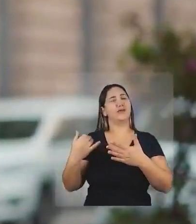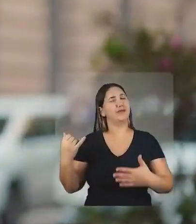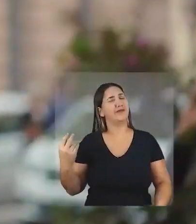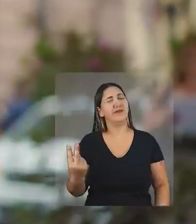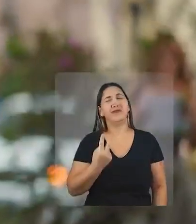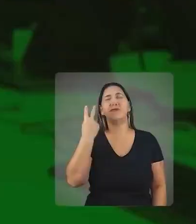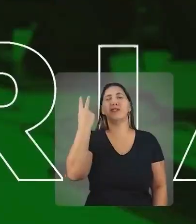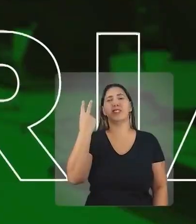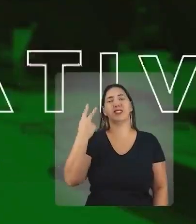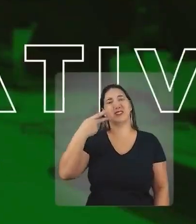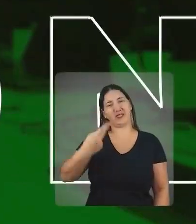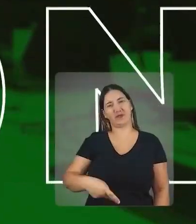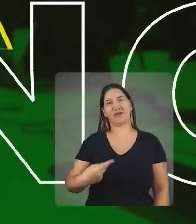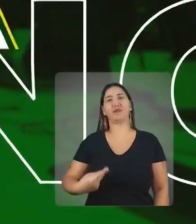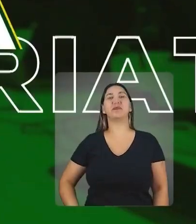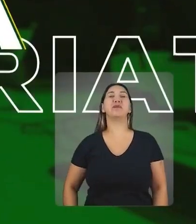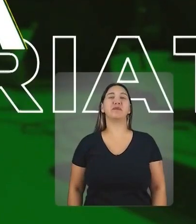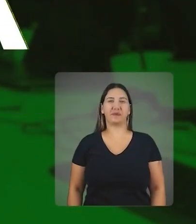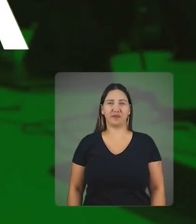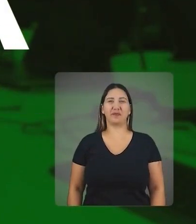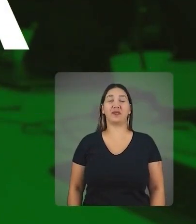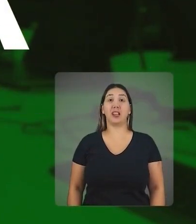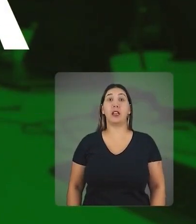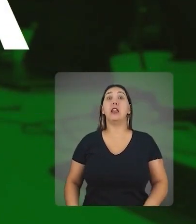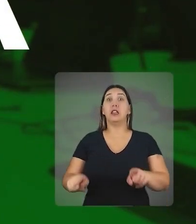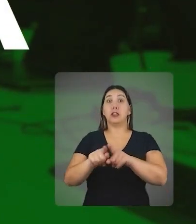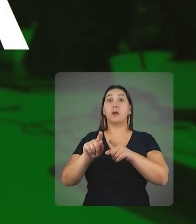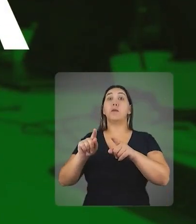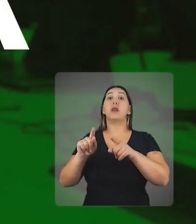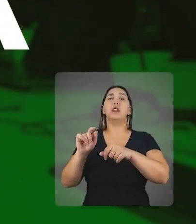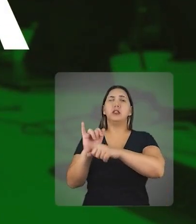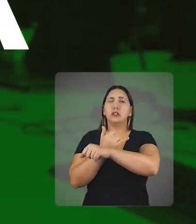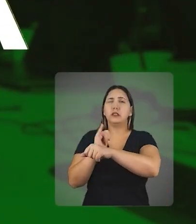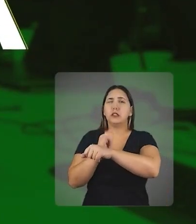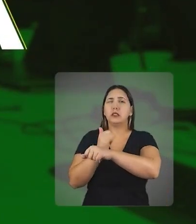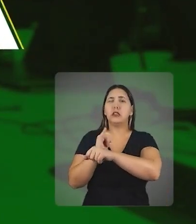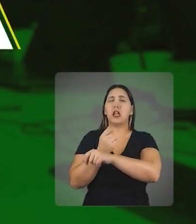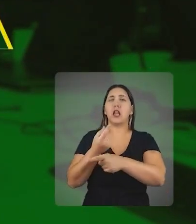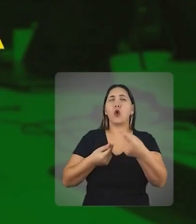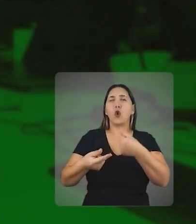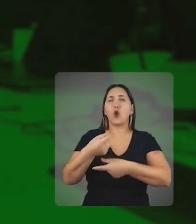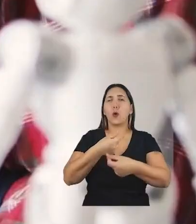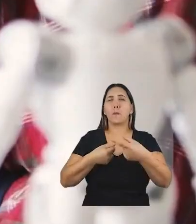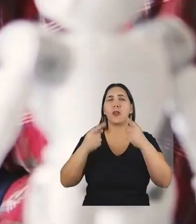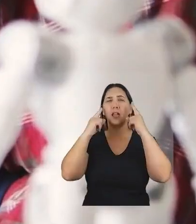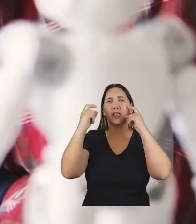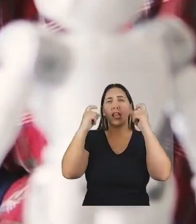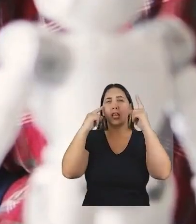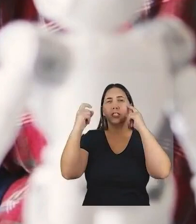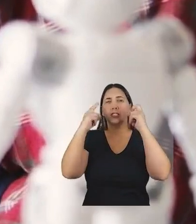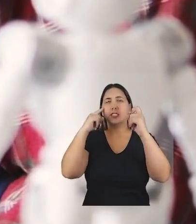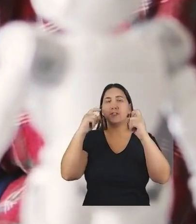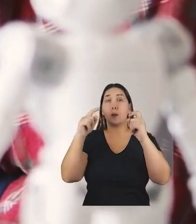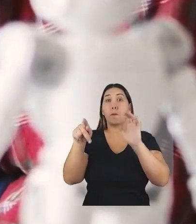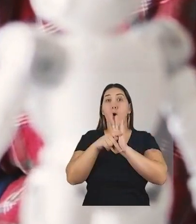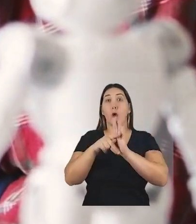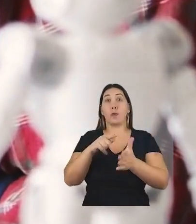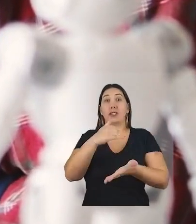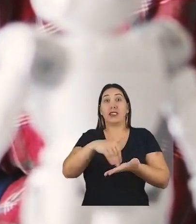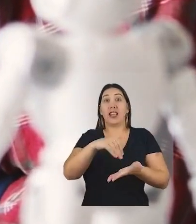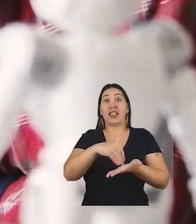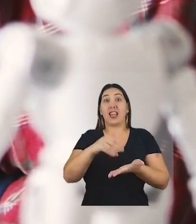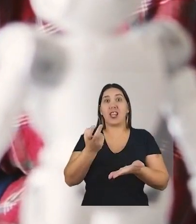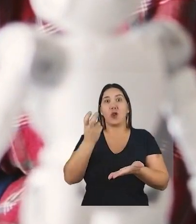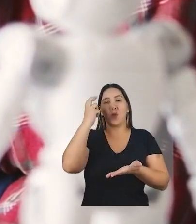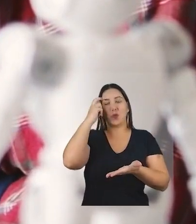nossa cidade. A mesma estratégia será usada com a economia criativa, que fará parte da pasta da Secretaria de Cultura.